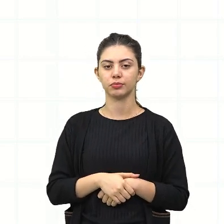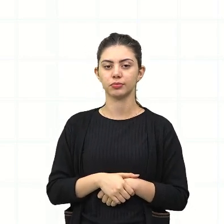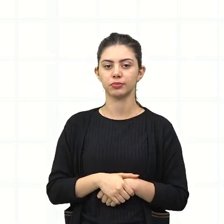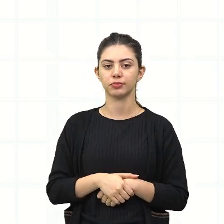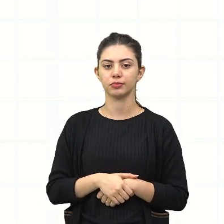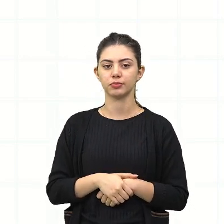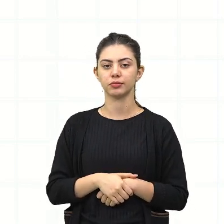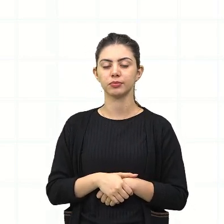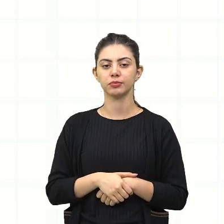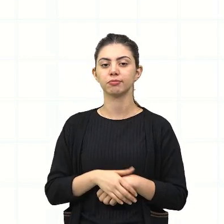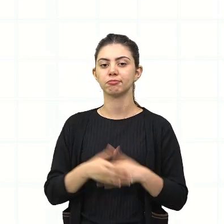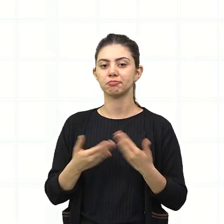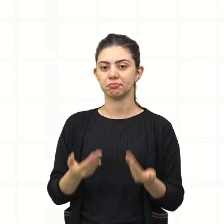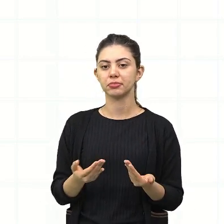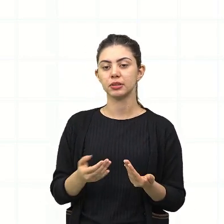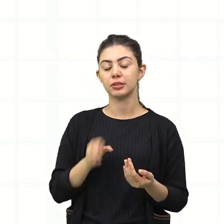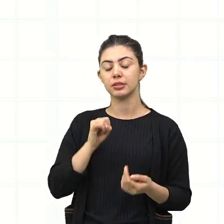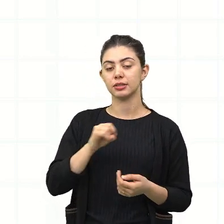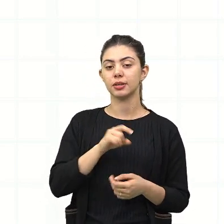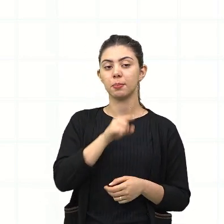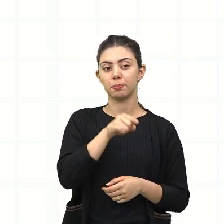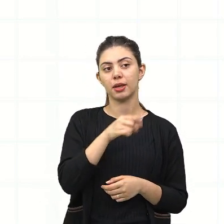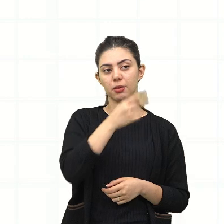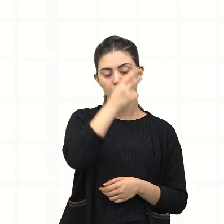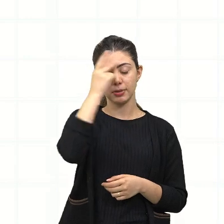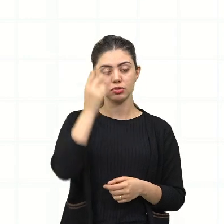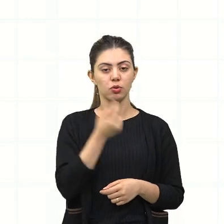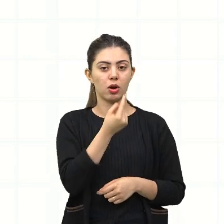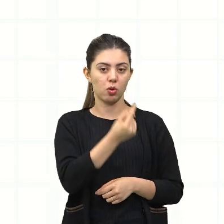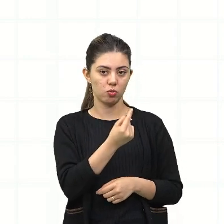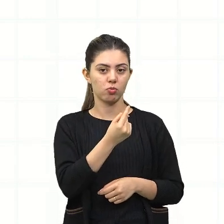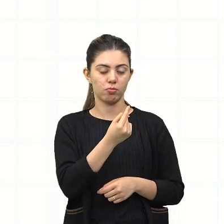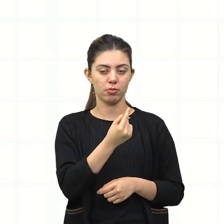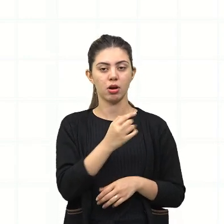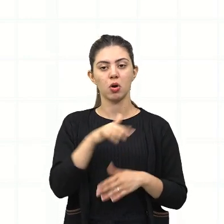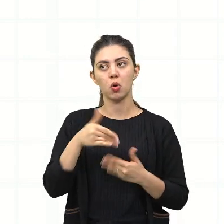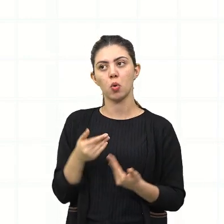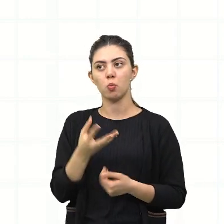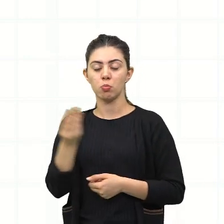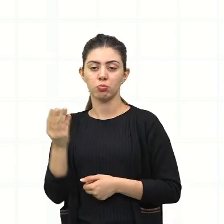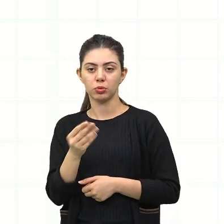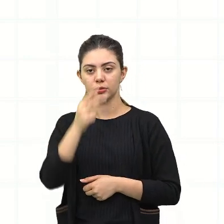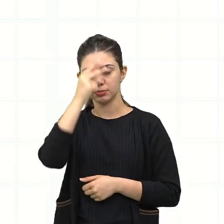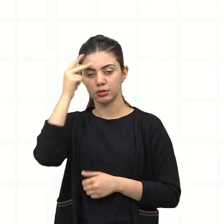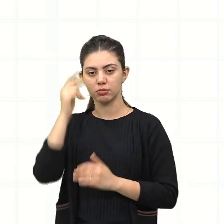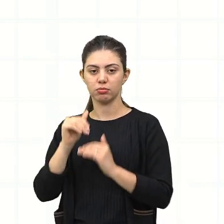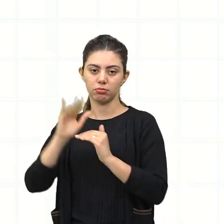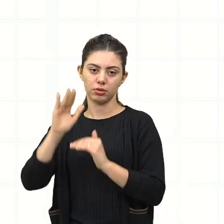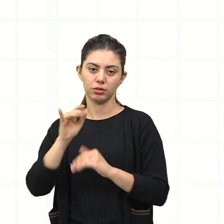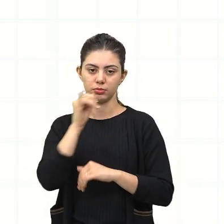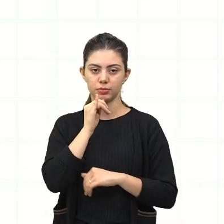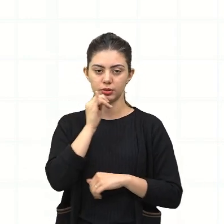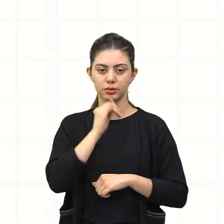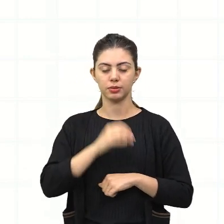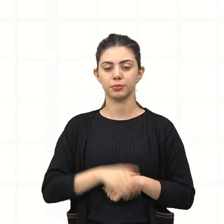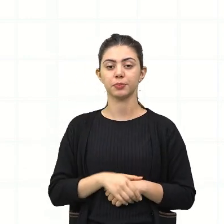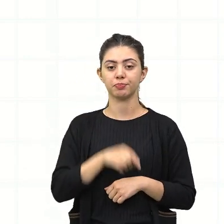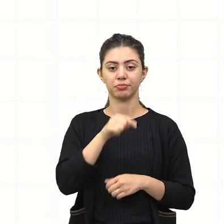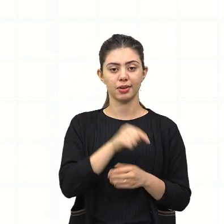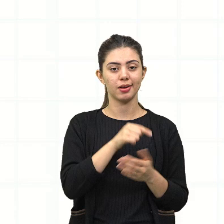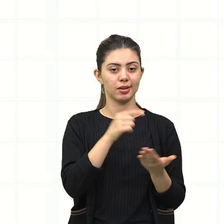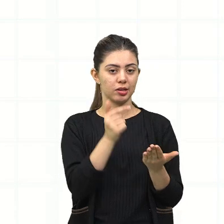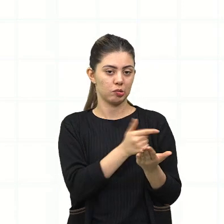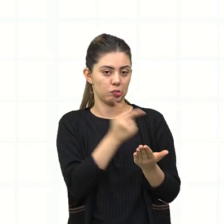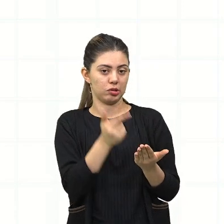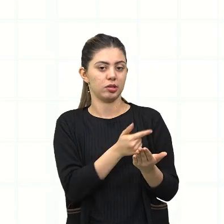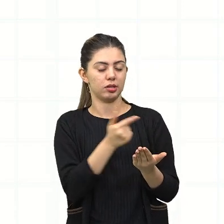ser. Singular só um ser, plural mais de um ser. Exemplo, o livro cuja capa, e esse